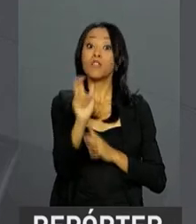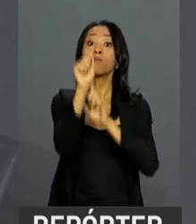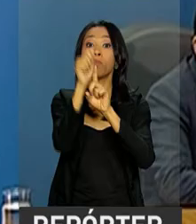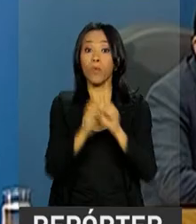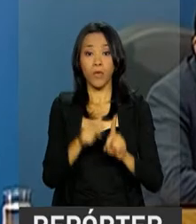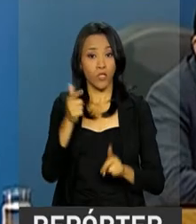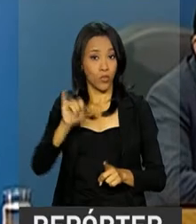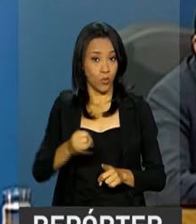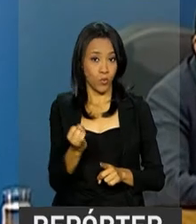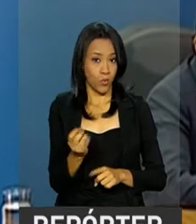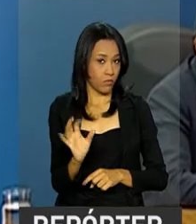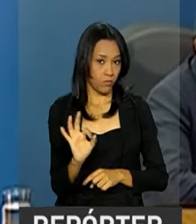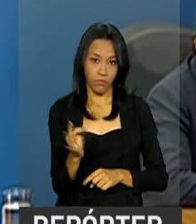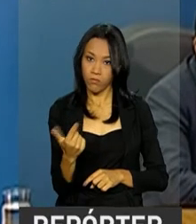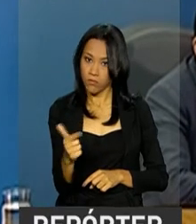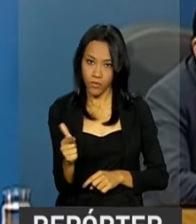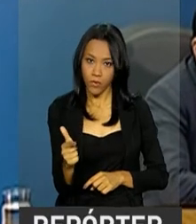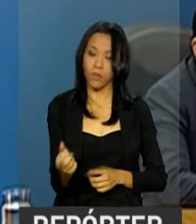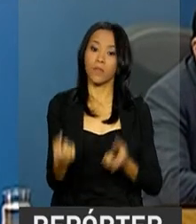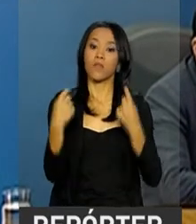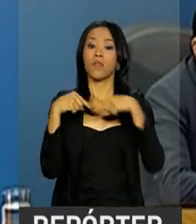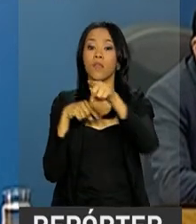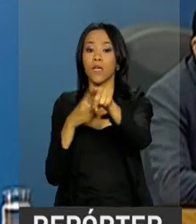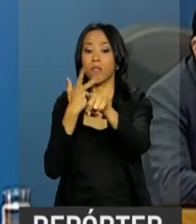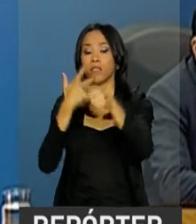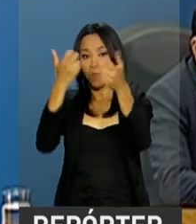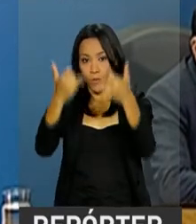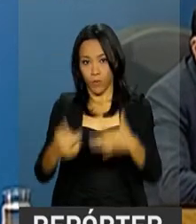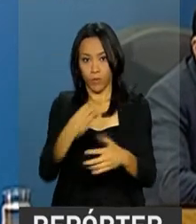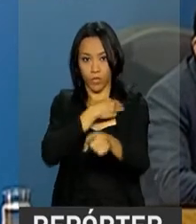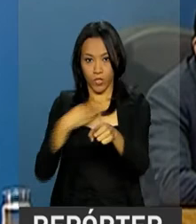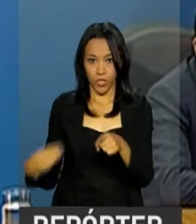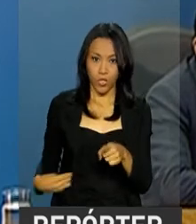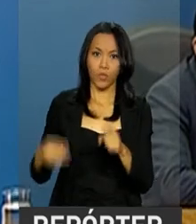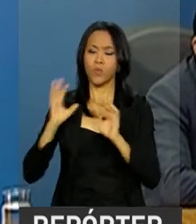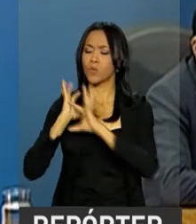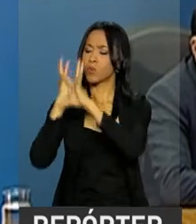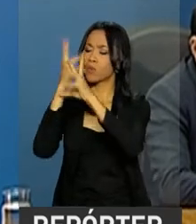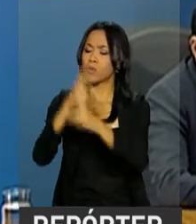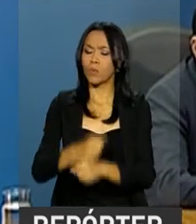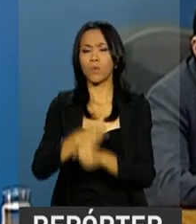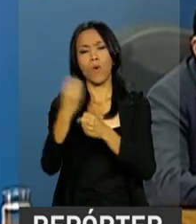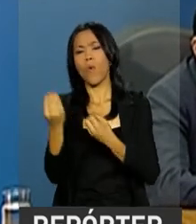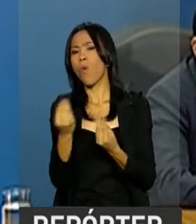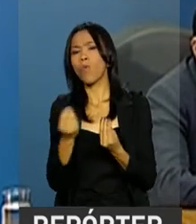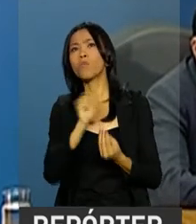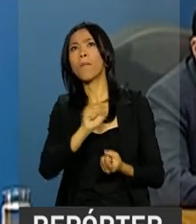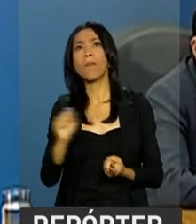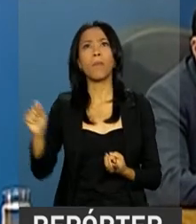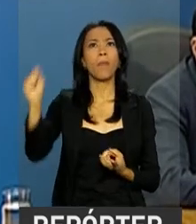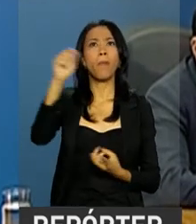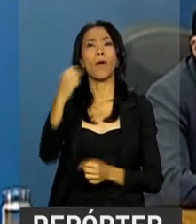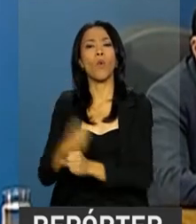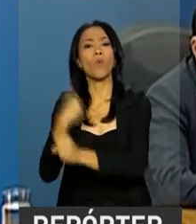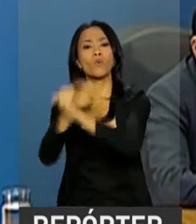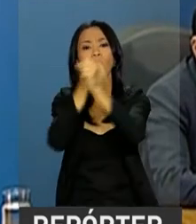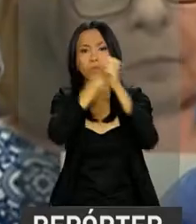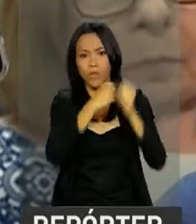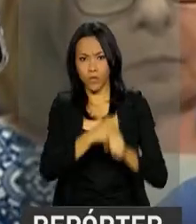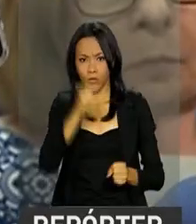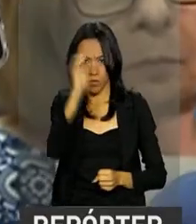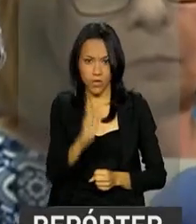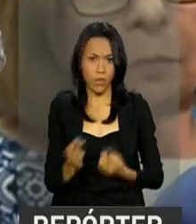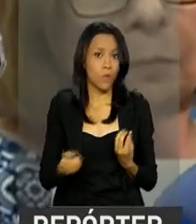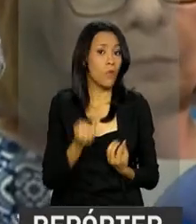juros o ministro das cidades fez um balanço do número total de moradias em construção no país pelo minha casa minha vida